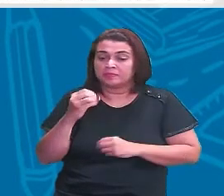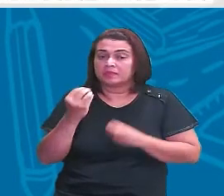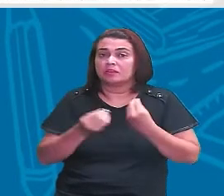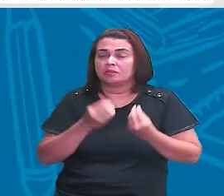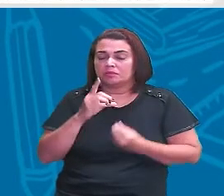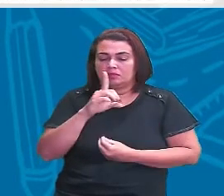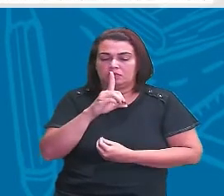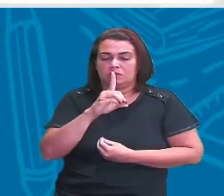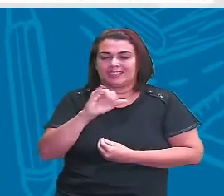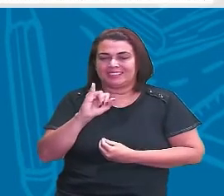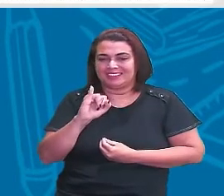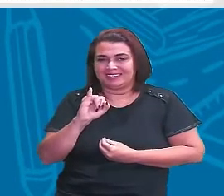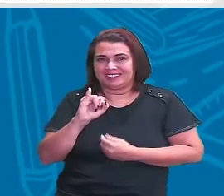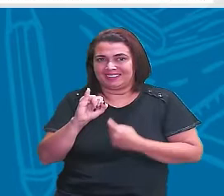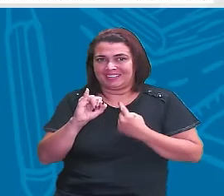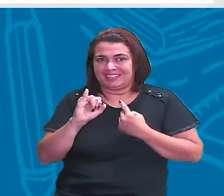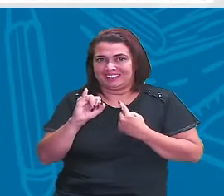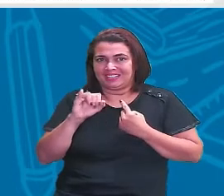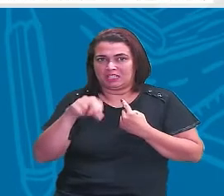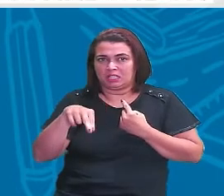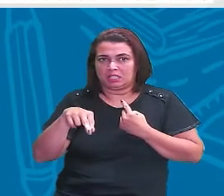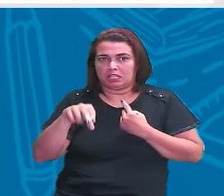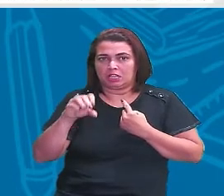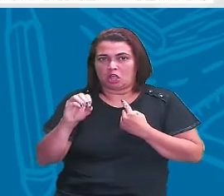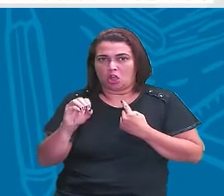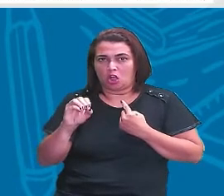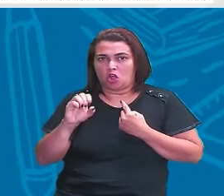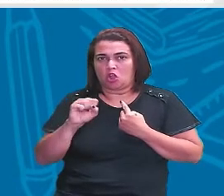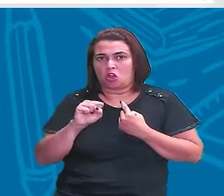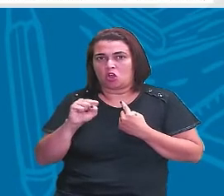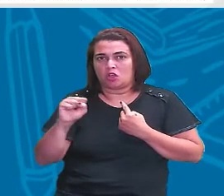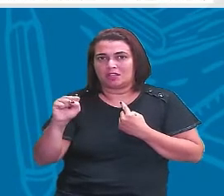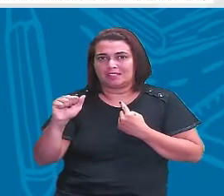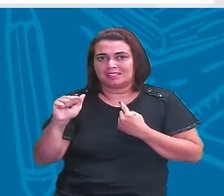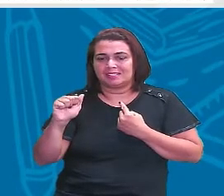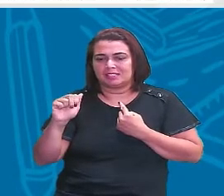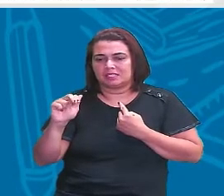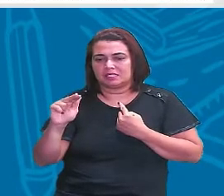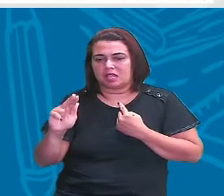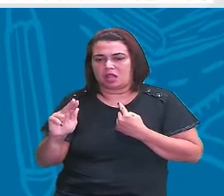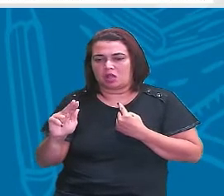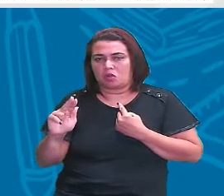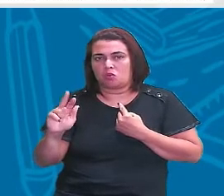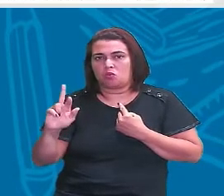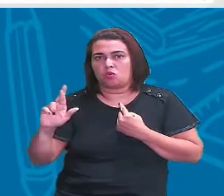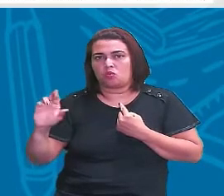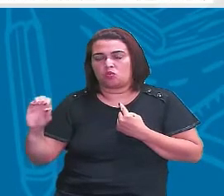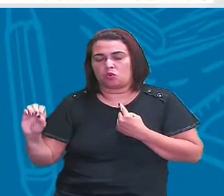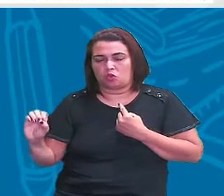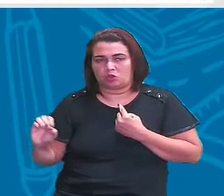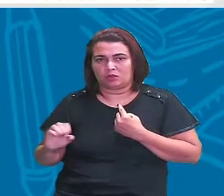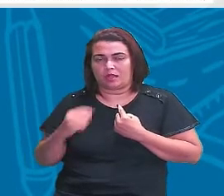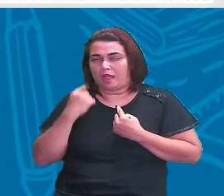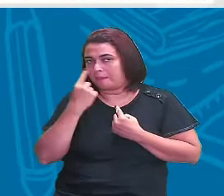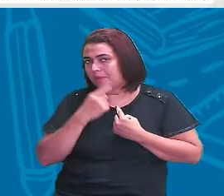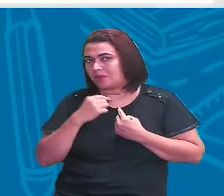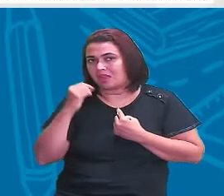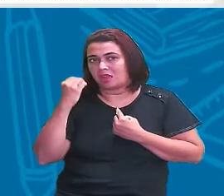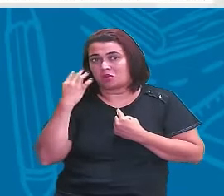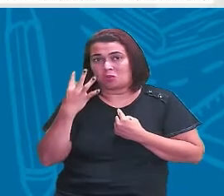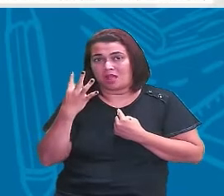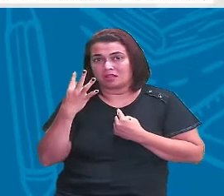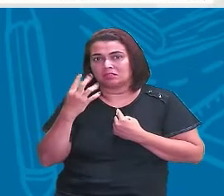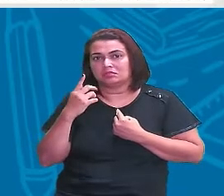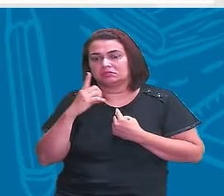Dinossauro. Abri a boquinha 4 vezes. Por isso que são 4 sílabas,